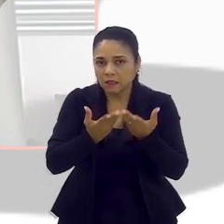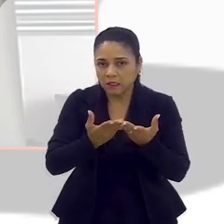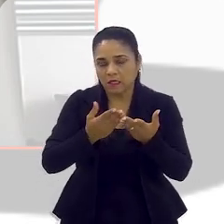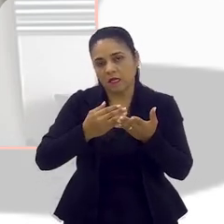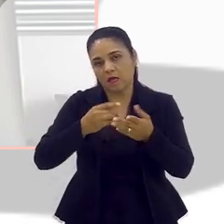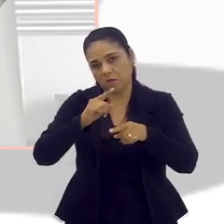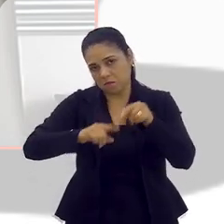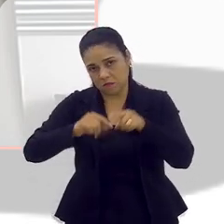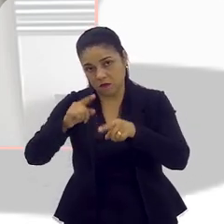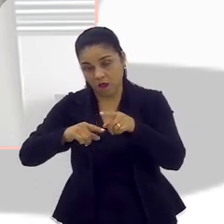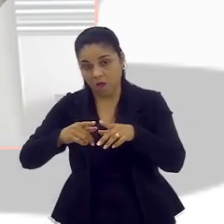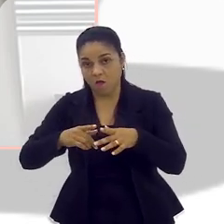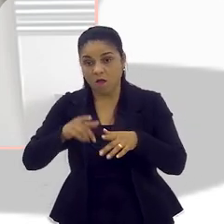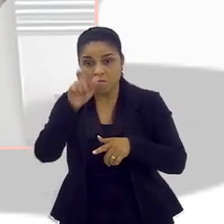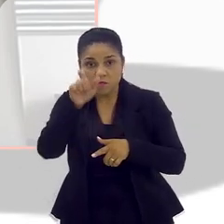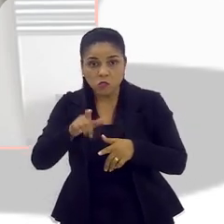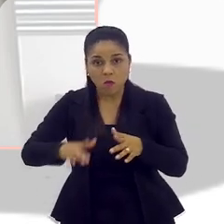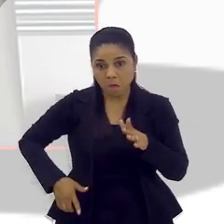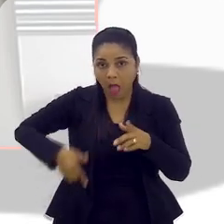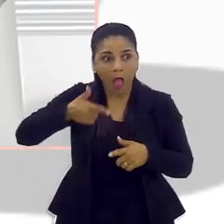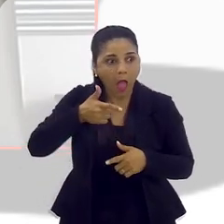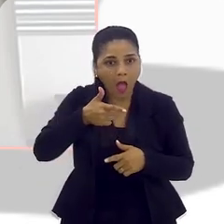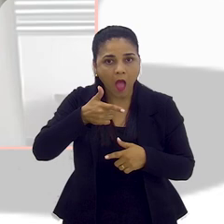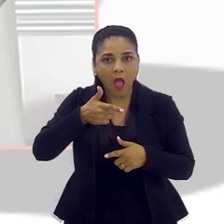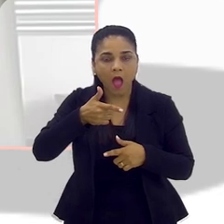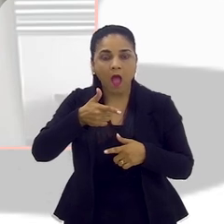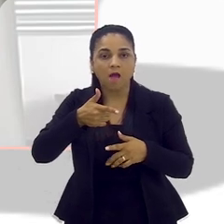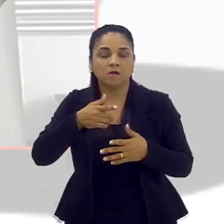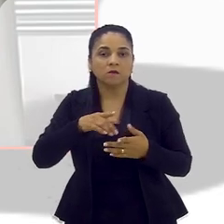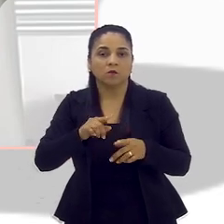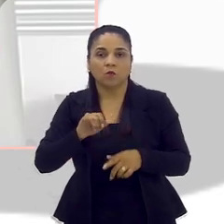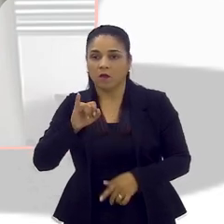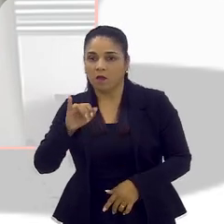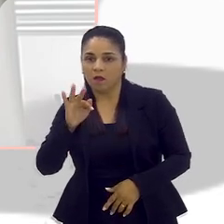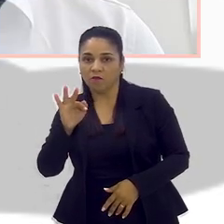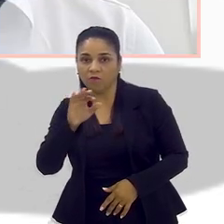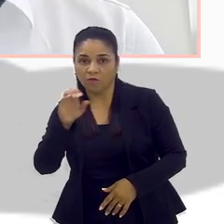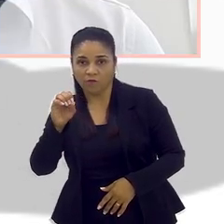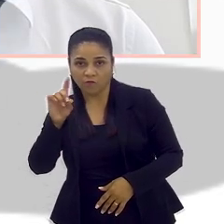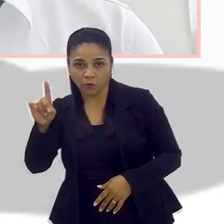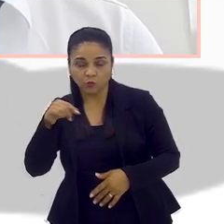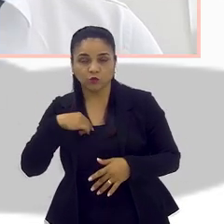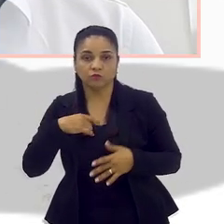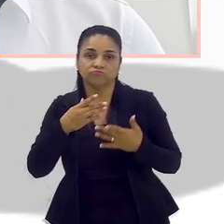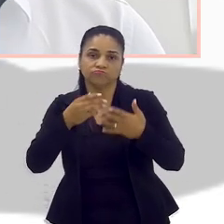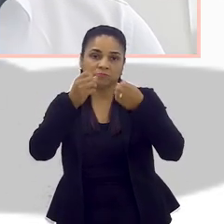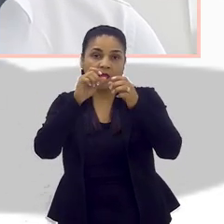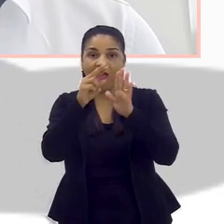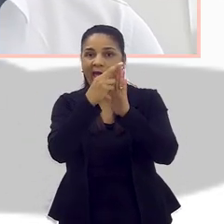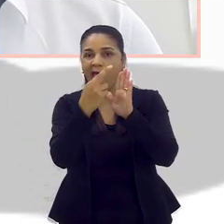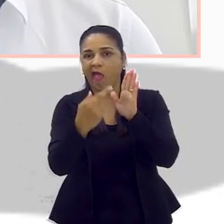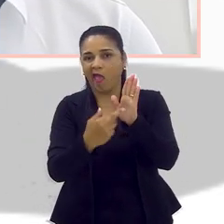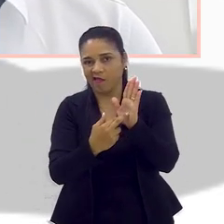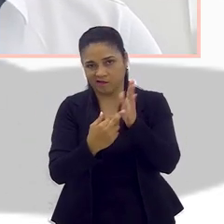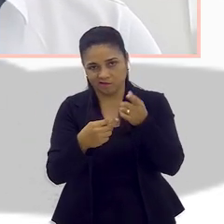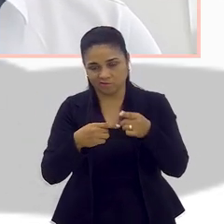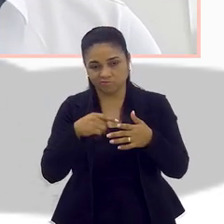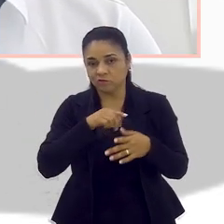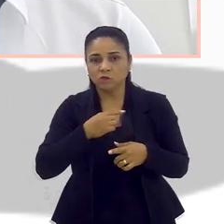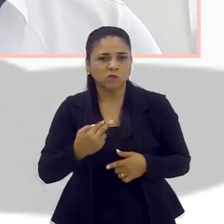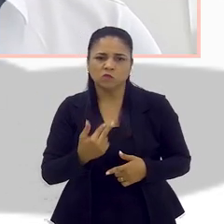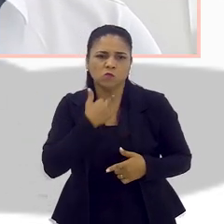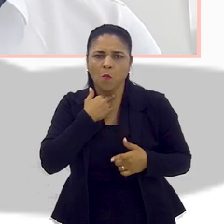ou quando o próprio iFood estipulou que o entregador não era obrigado a subir, mas não deixou claro isso para os